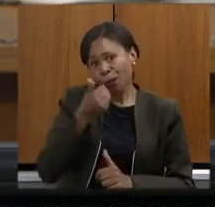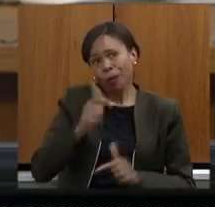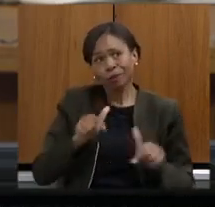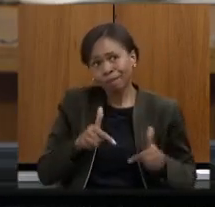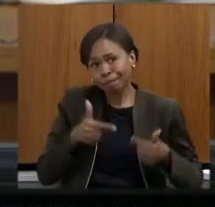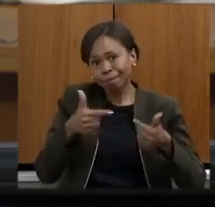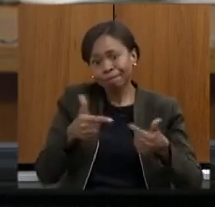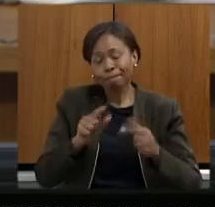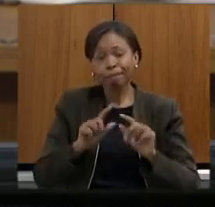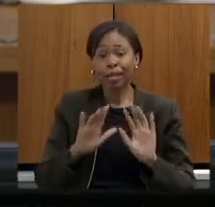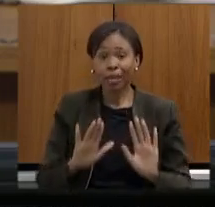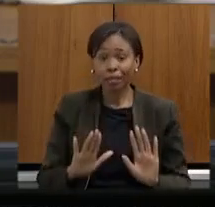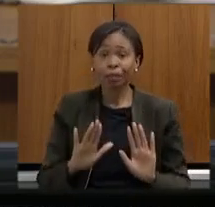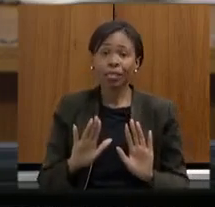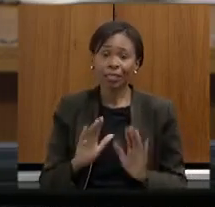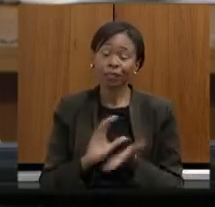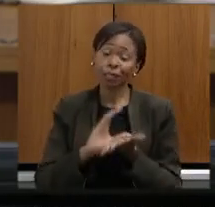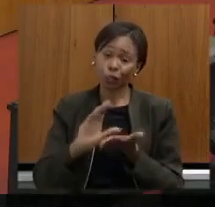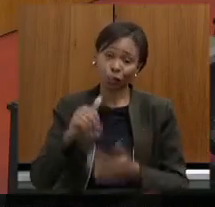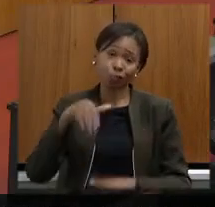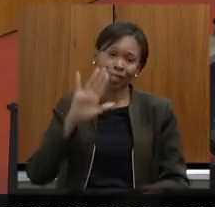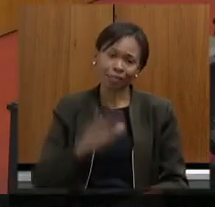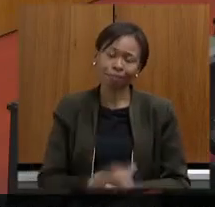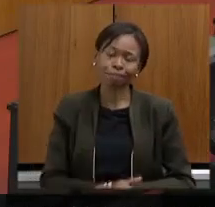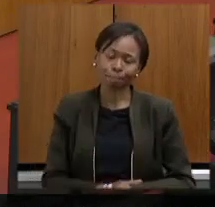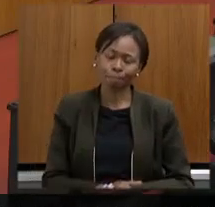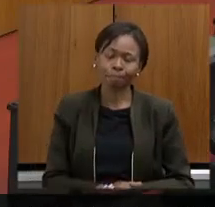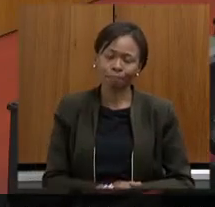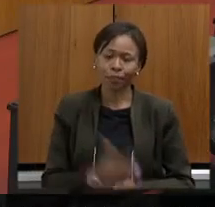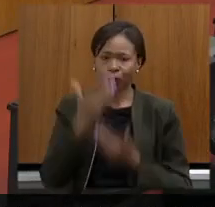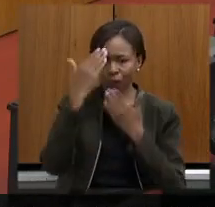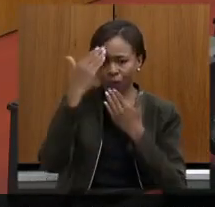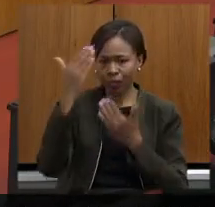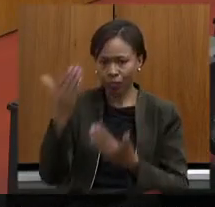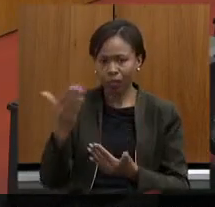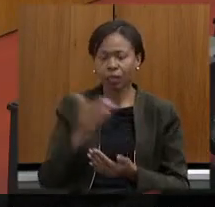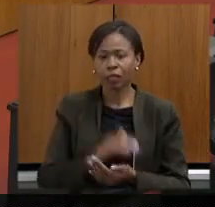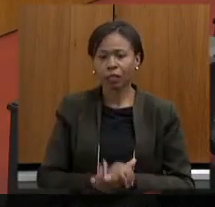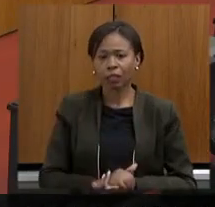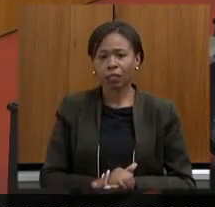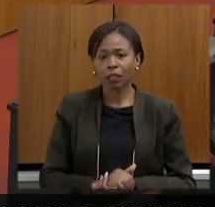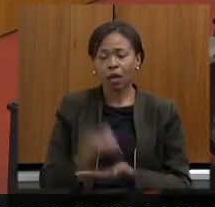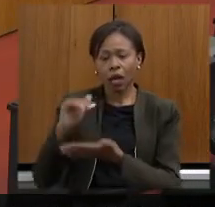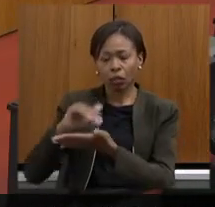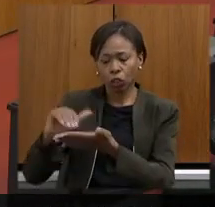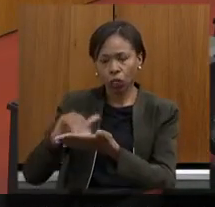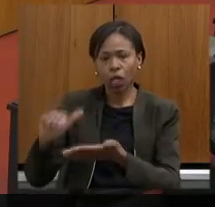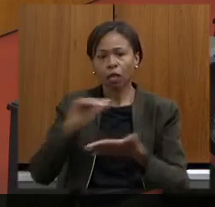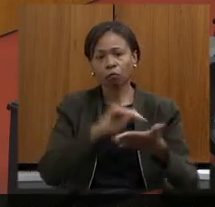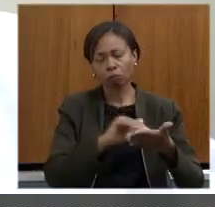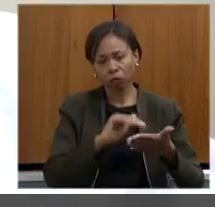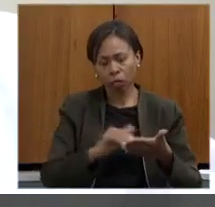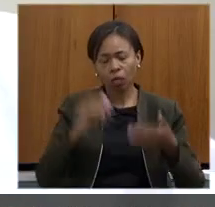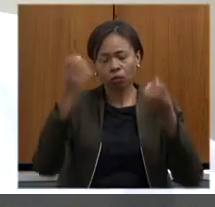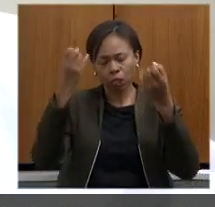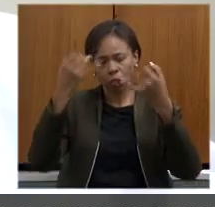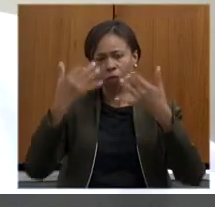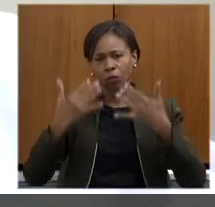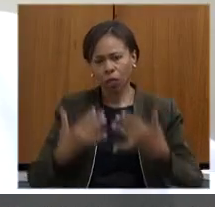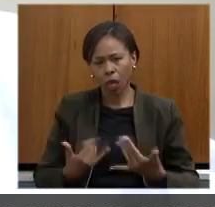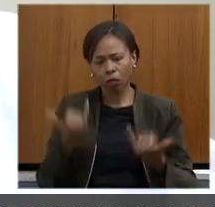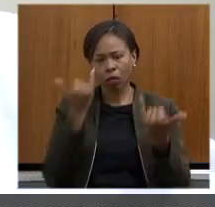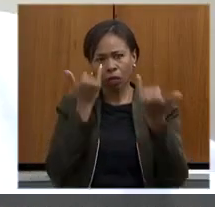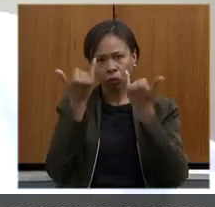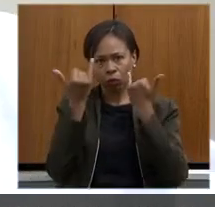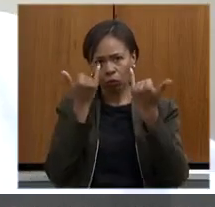mas com certeza poderemos ser investido ainda mais e obrigado muito obrigado secretado pelos esclarecimentos estamos números